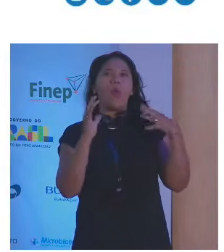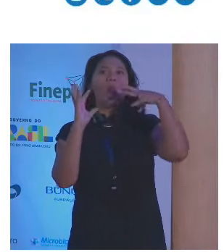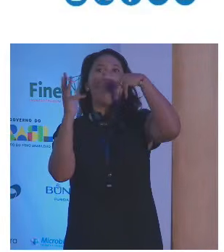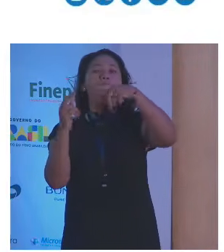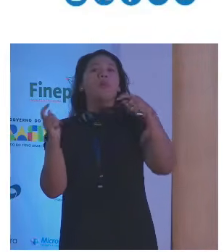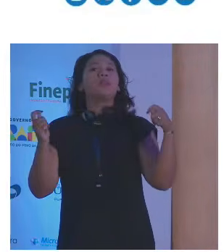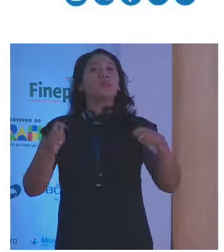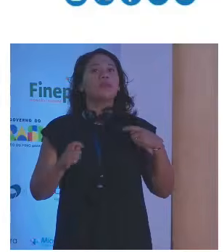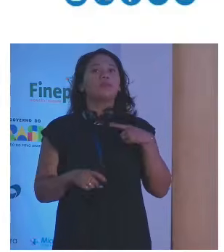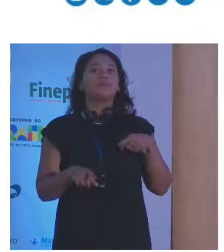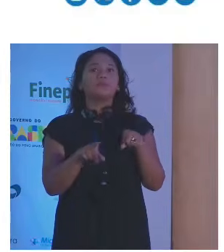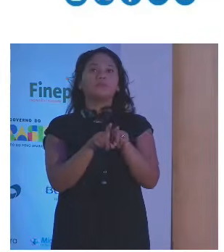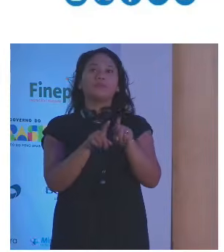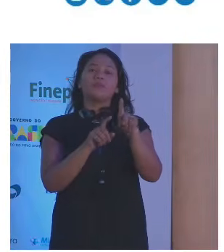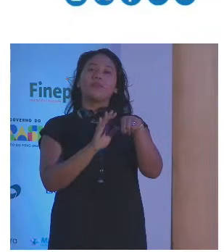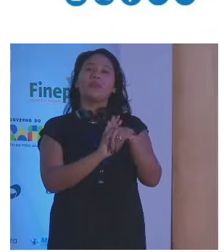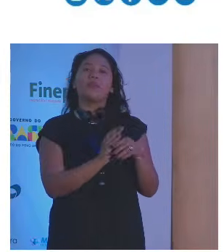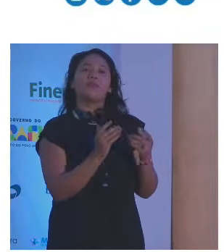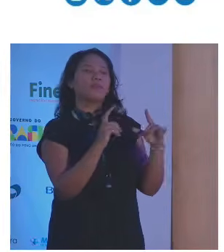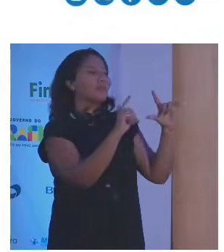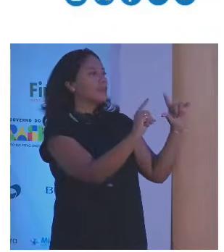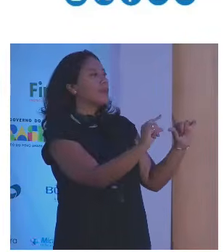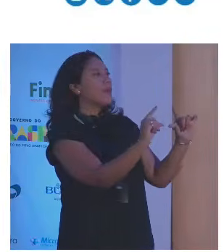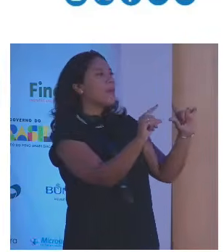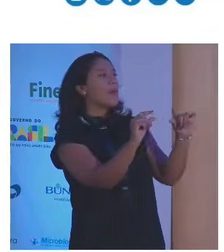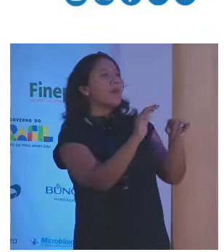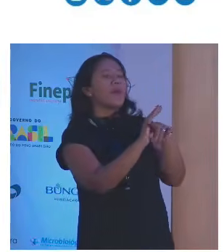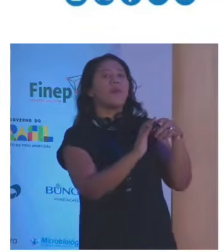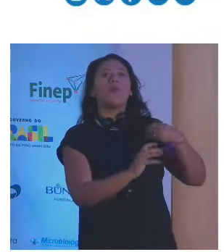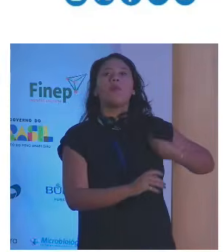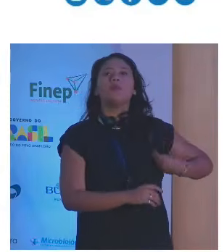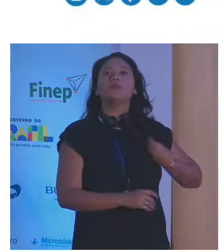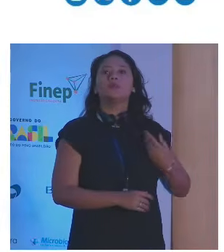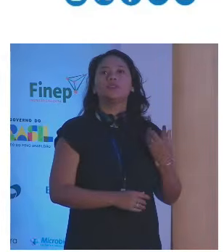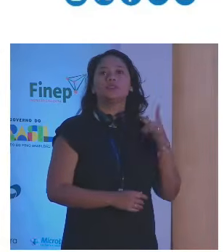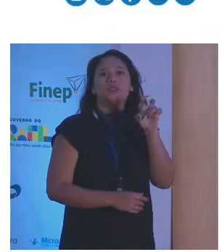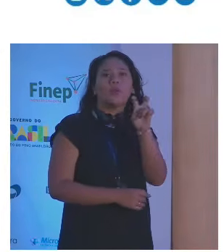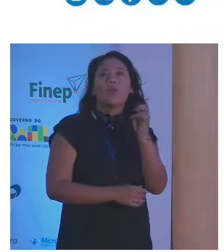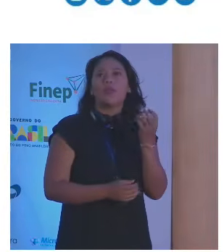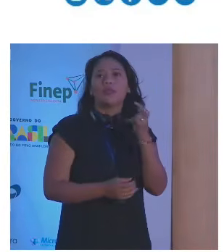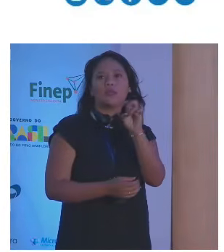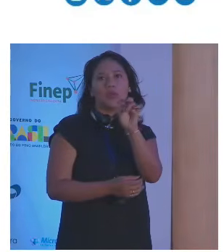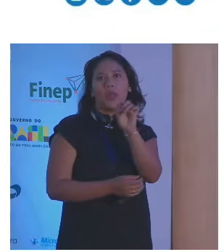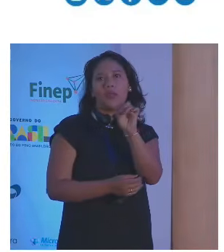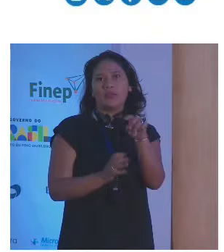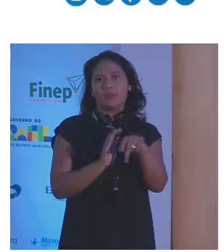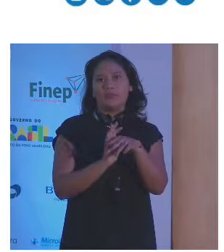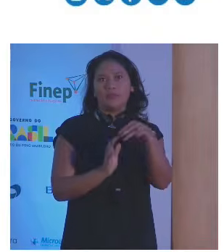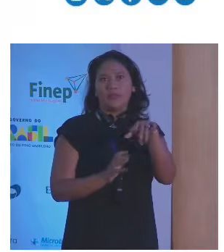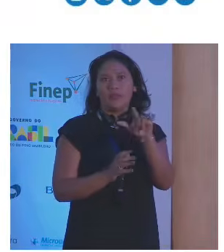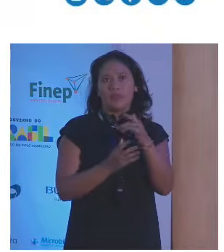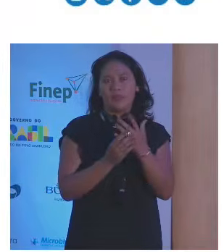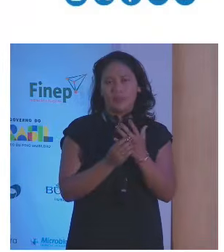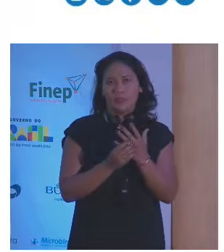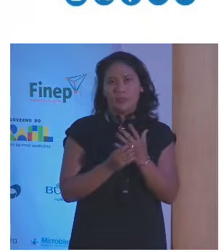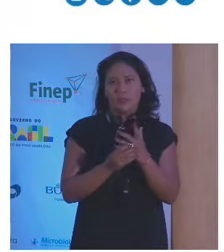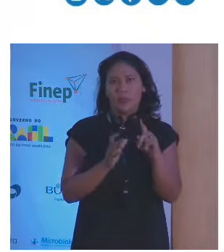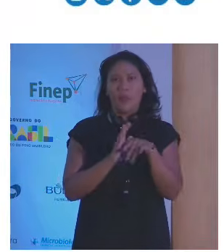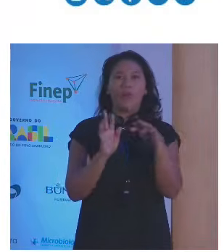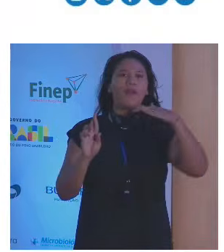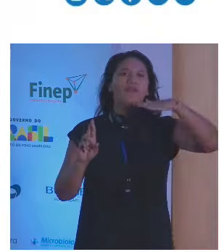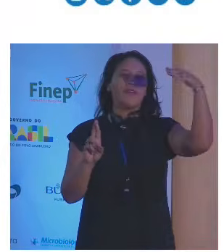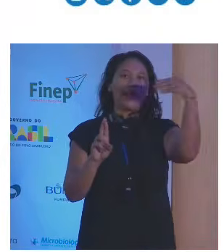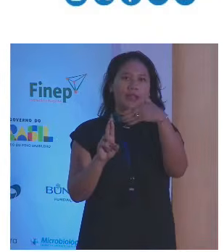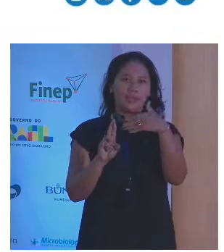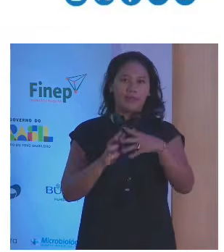podem ser até relativamente pequenas, por exemplo, da ordem de 50, vou usar 50 miligramas por litro aqui como uma referência,